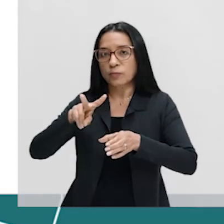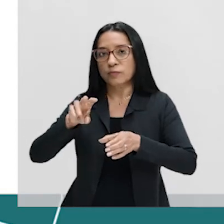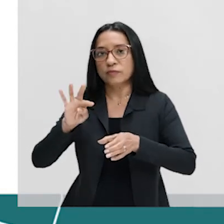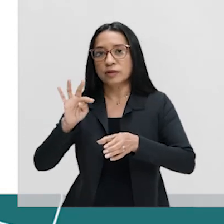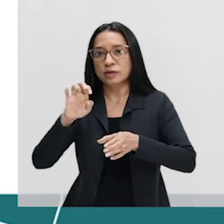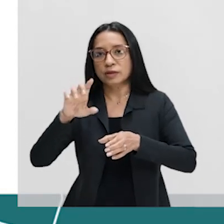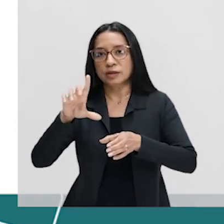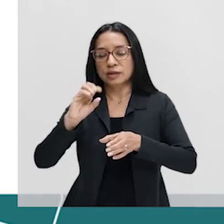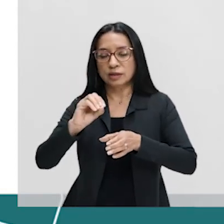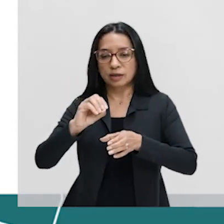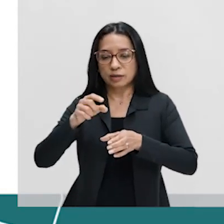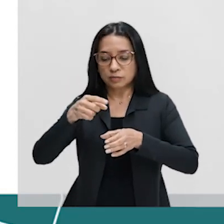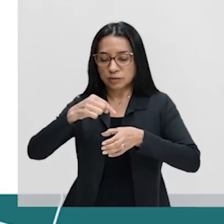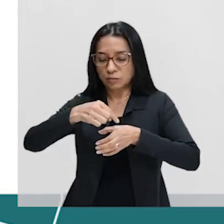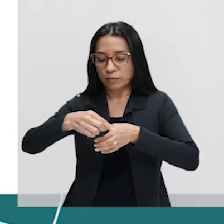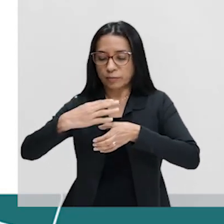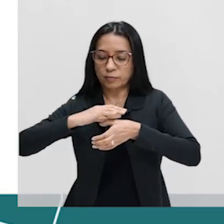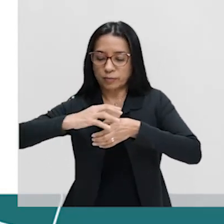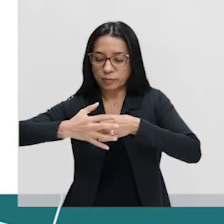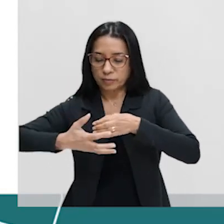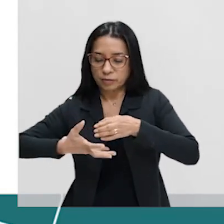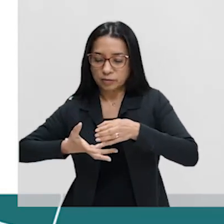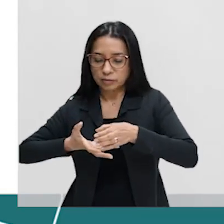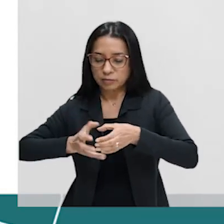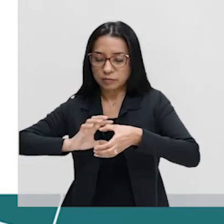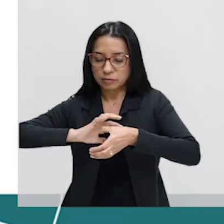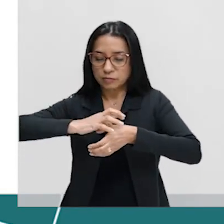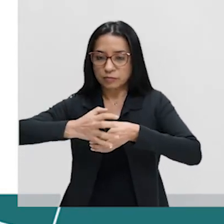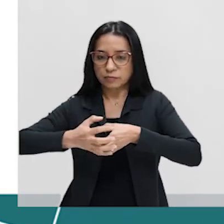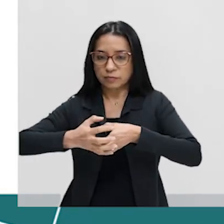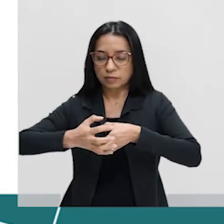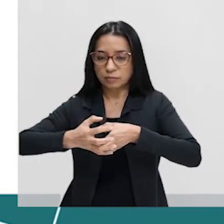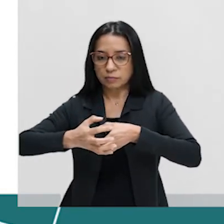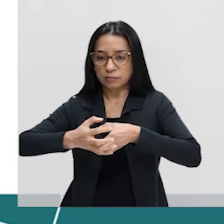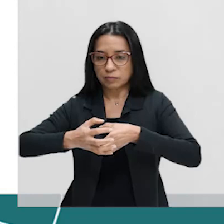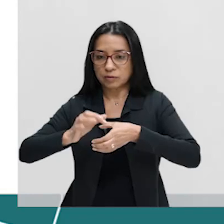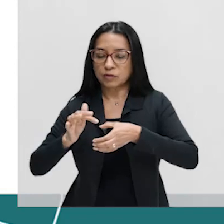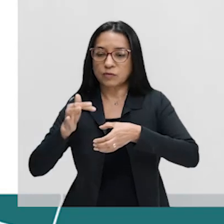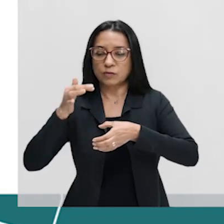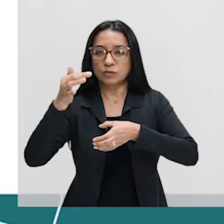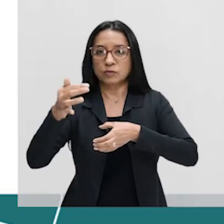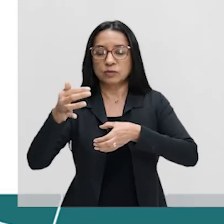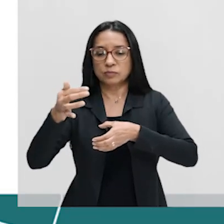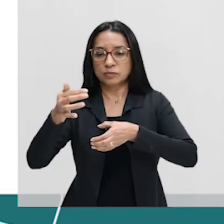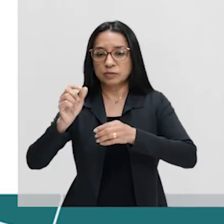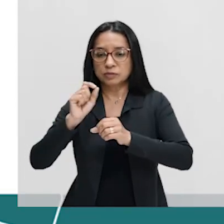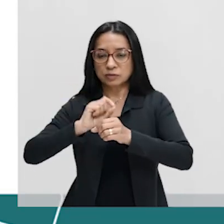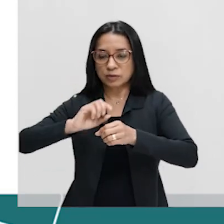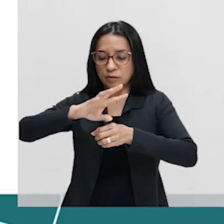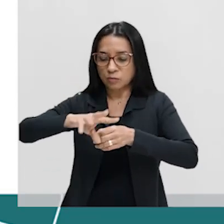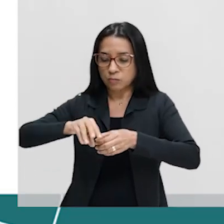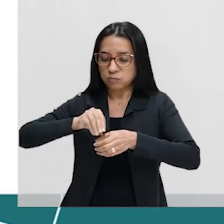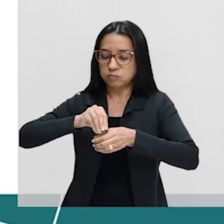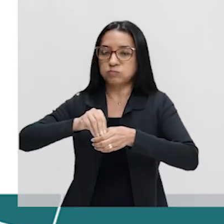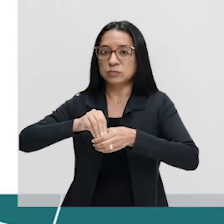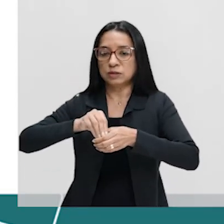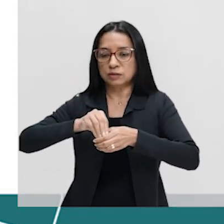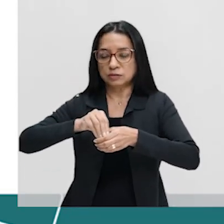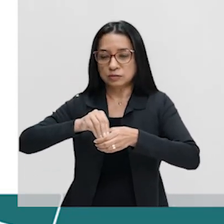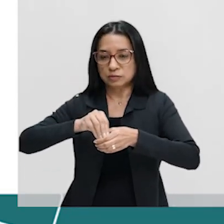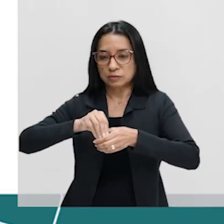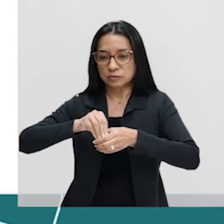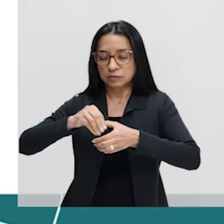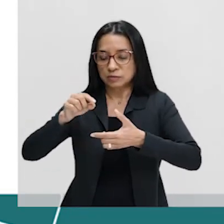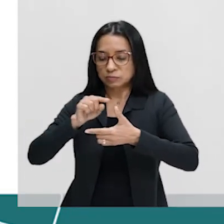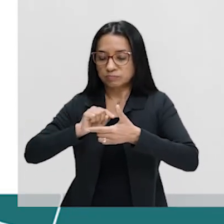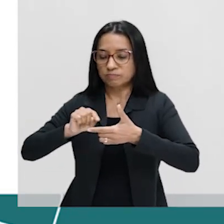uma membrana que vai envolver o vitelo, que futuramente vai resultar em um anexo embrionário, chamado de